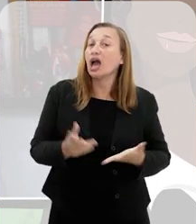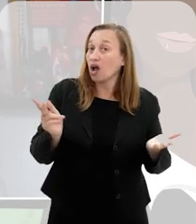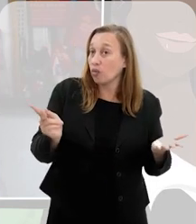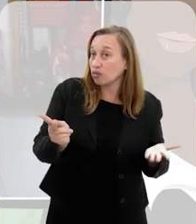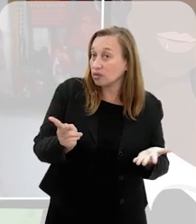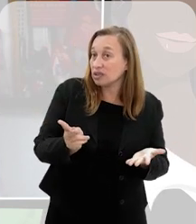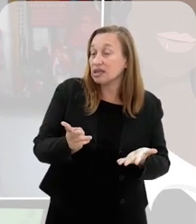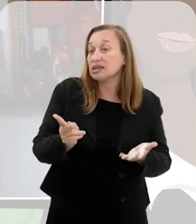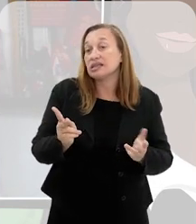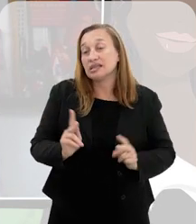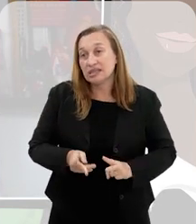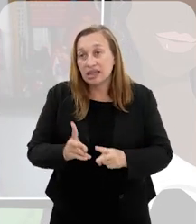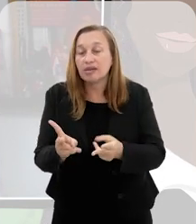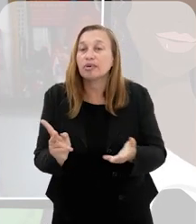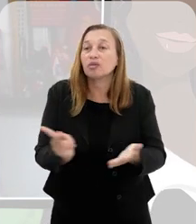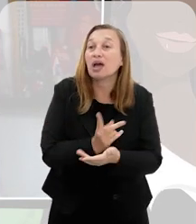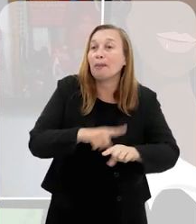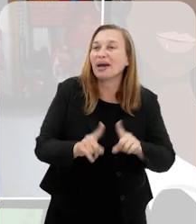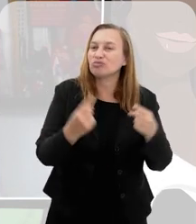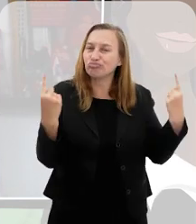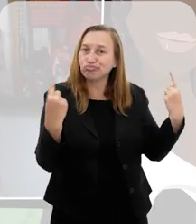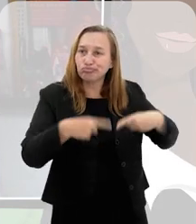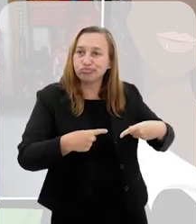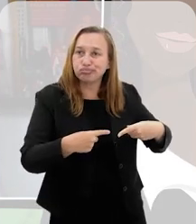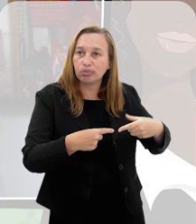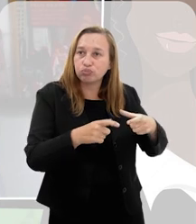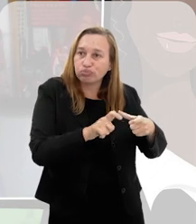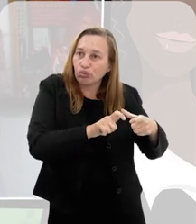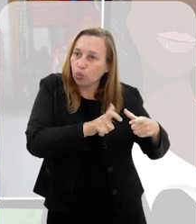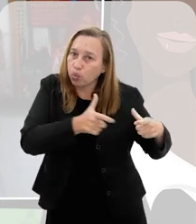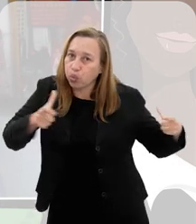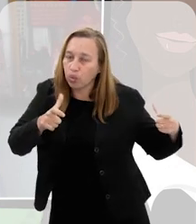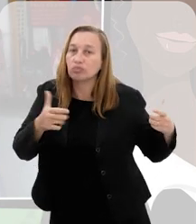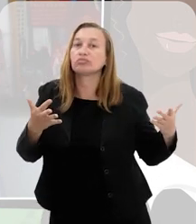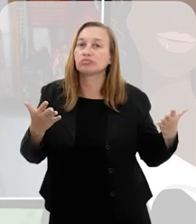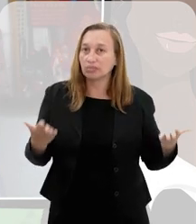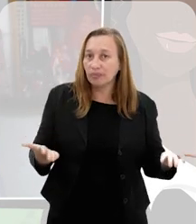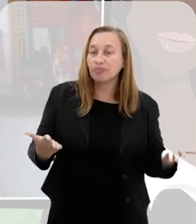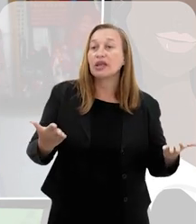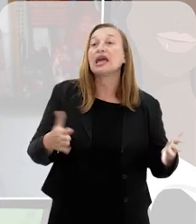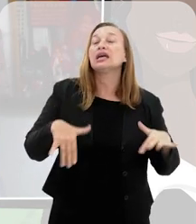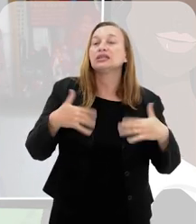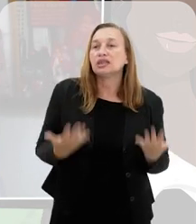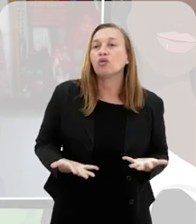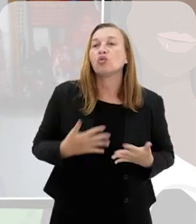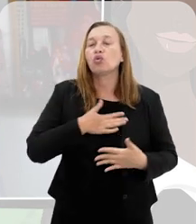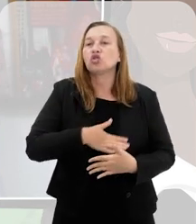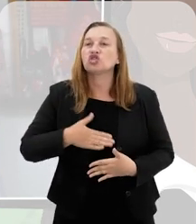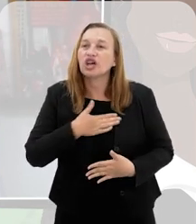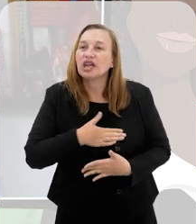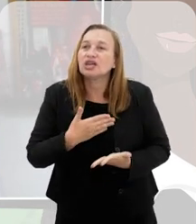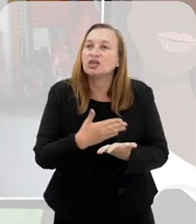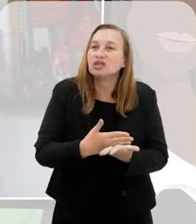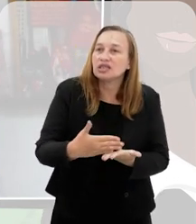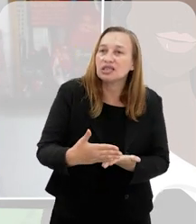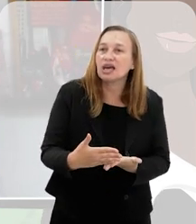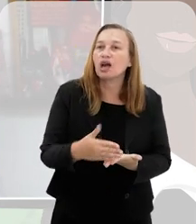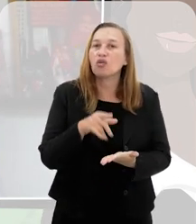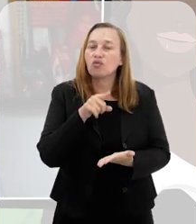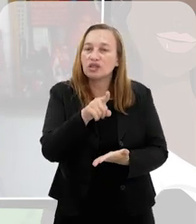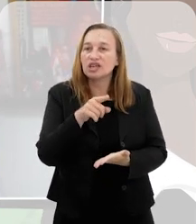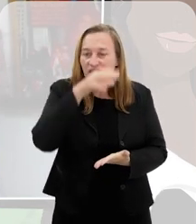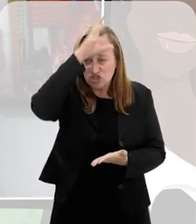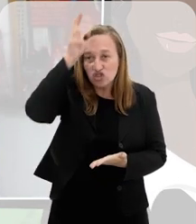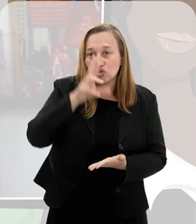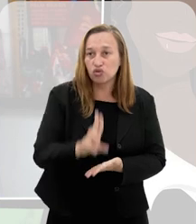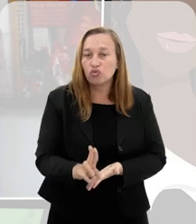aconteceram, acontecem diariamente, mas que os desafios ainda são muitos, né? Então eu gostaria de